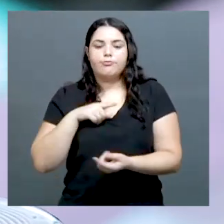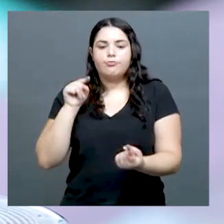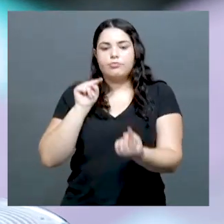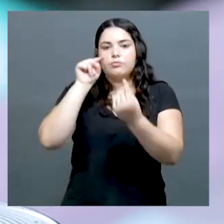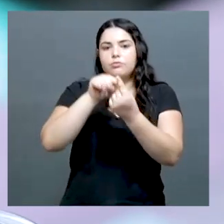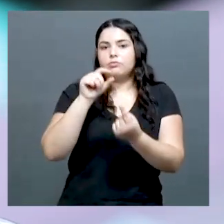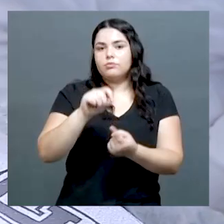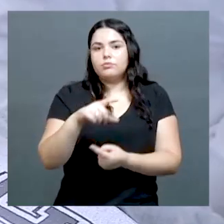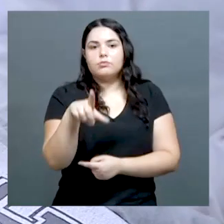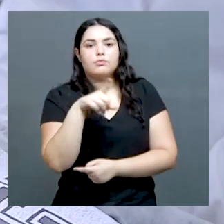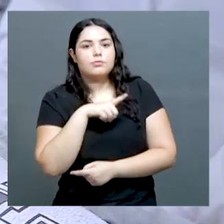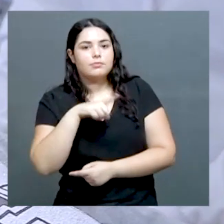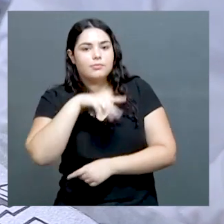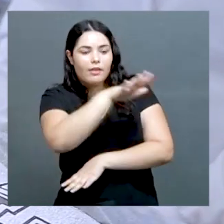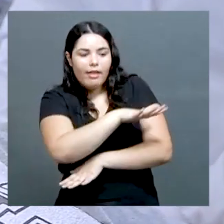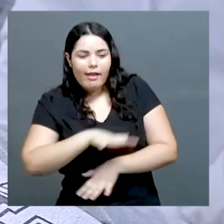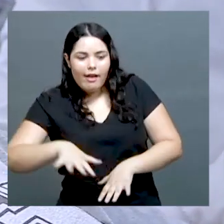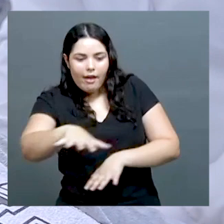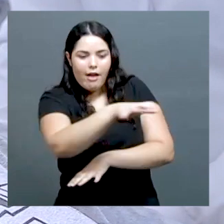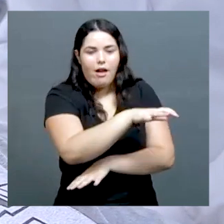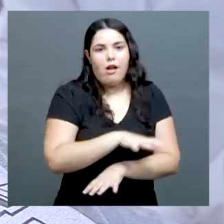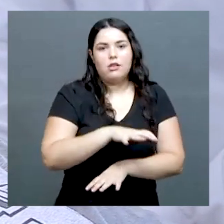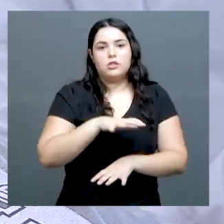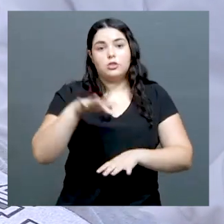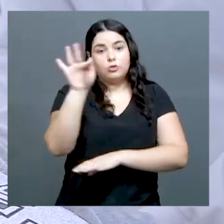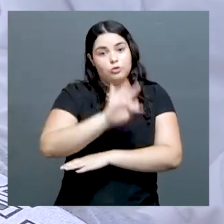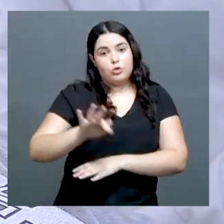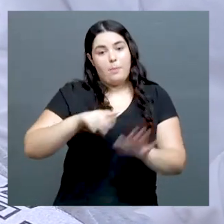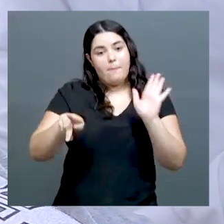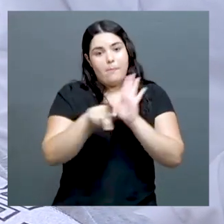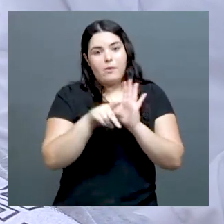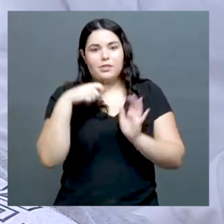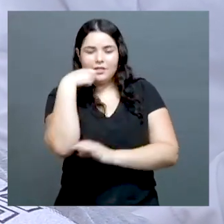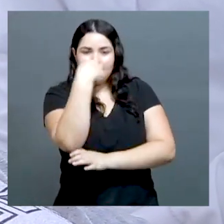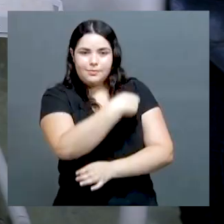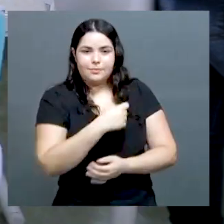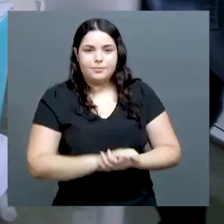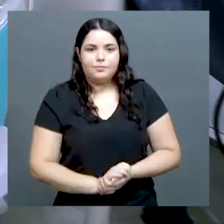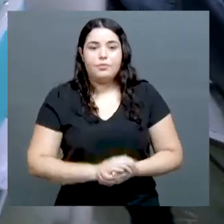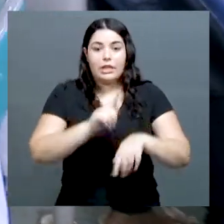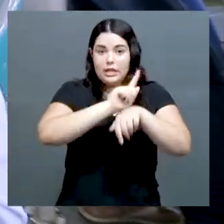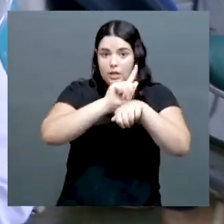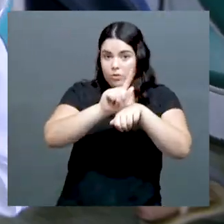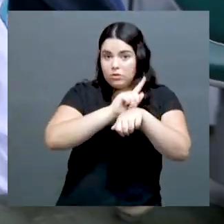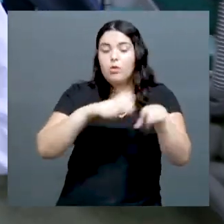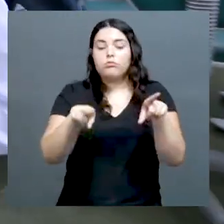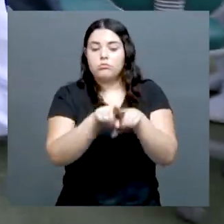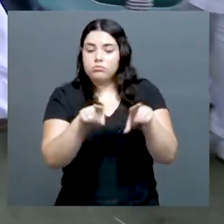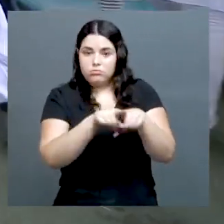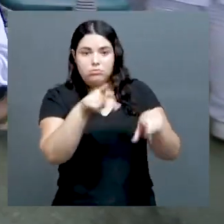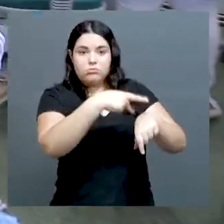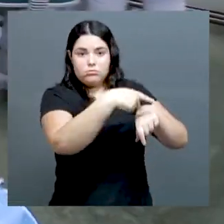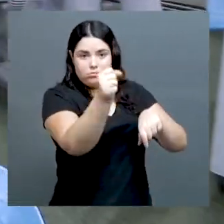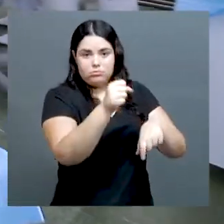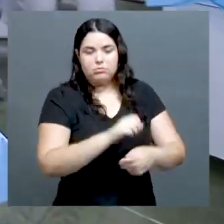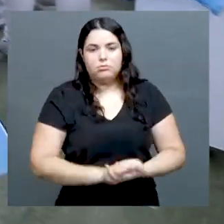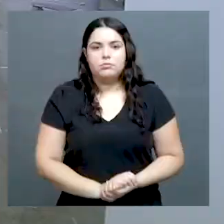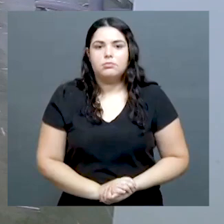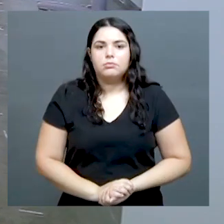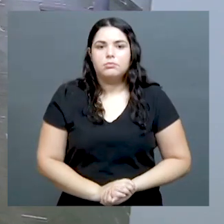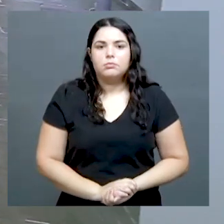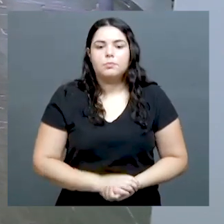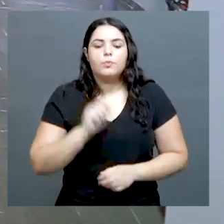como objetivos propiciar as áreas acadêmicas da Faculdade de Odontologia, tanto na graduação quanto na